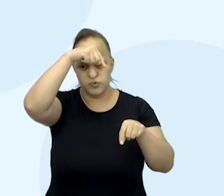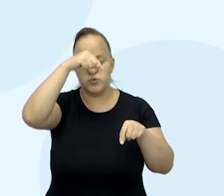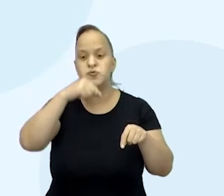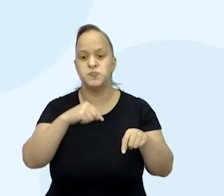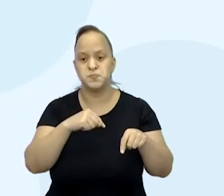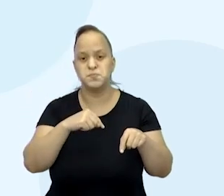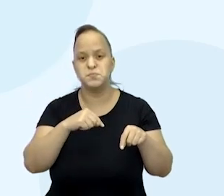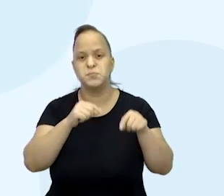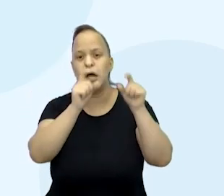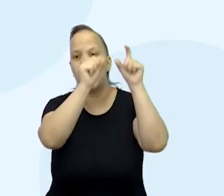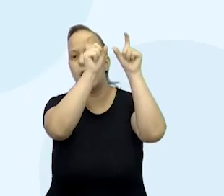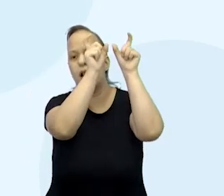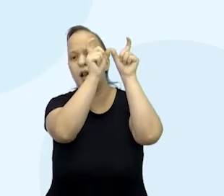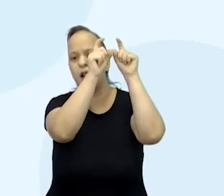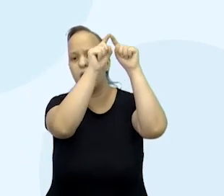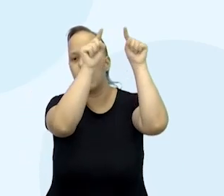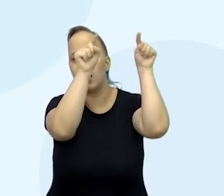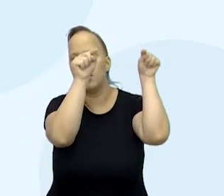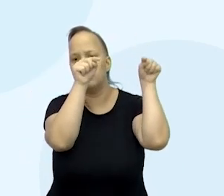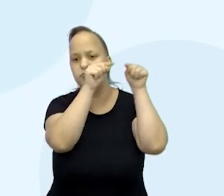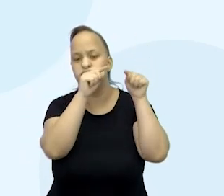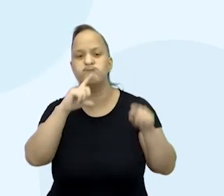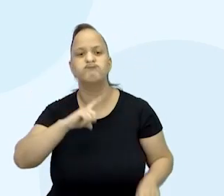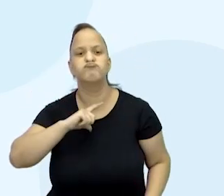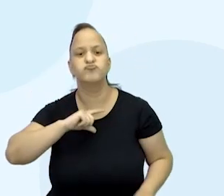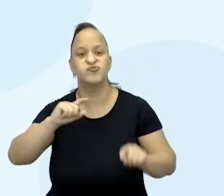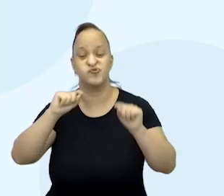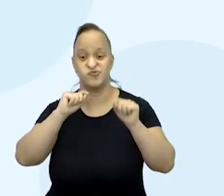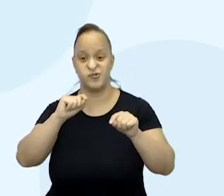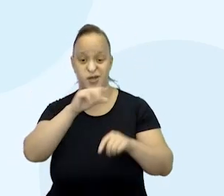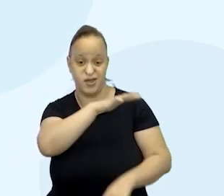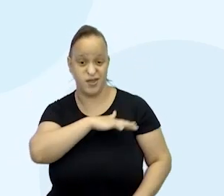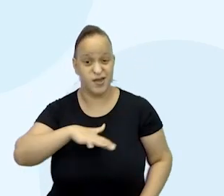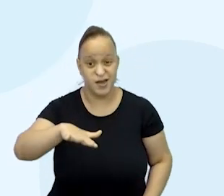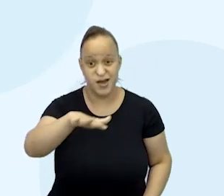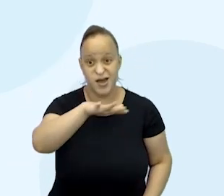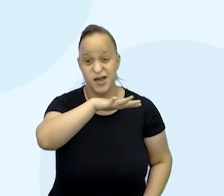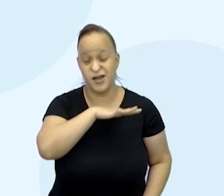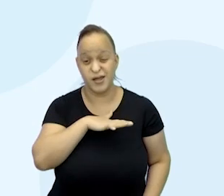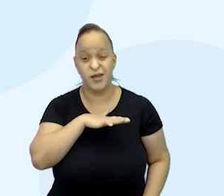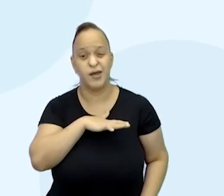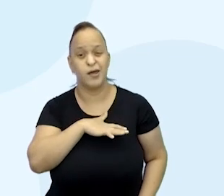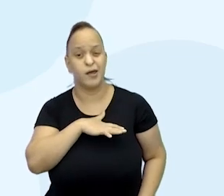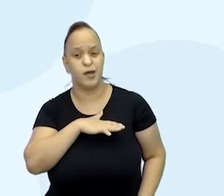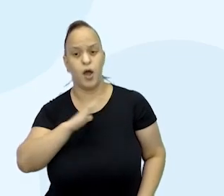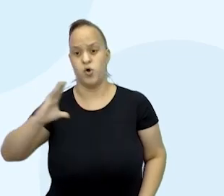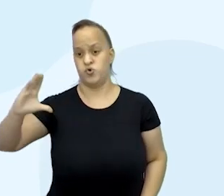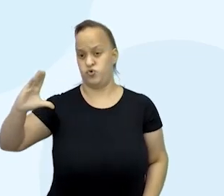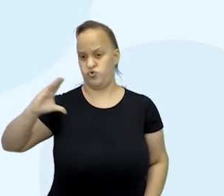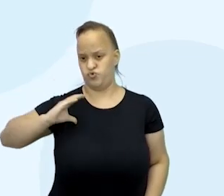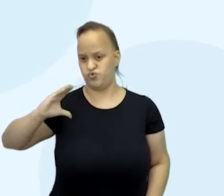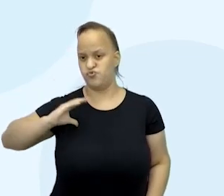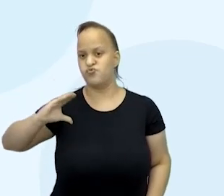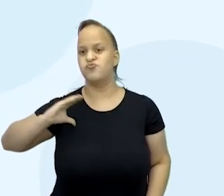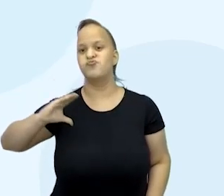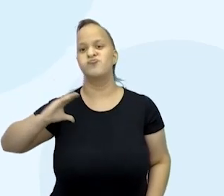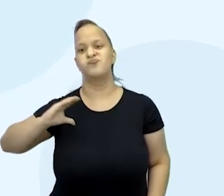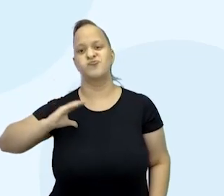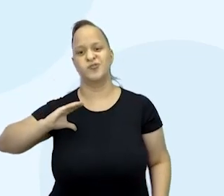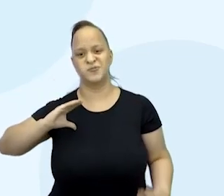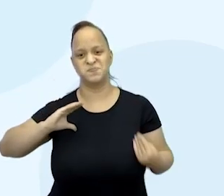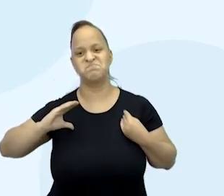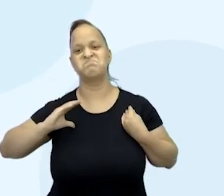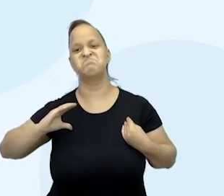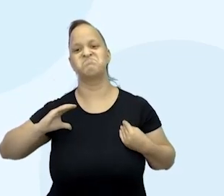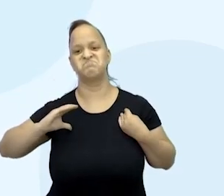ali em cima que diz o seguinte: bairro de elite, tá? Então, nós estamos falando de um bairro de elite